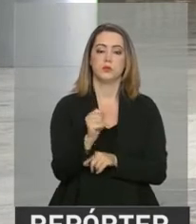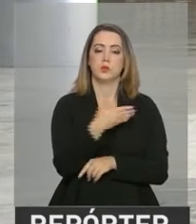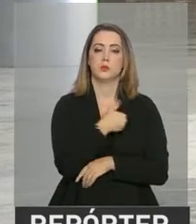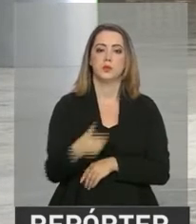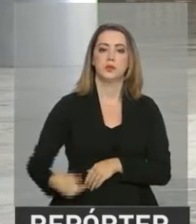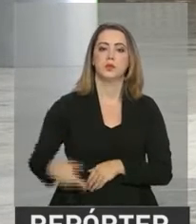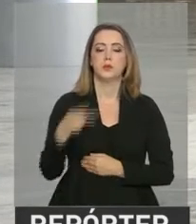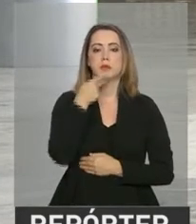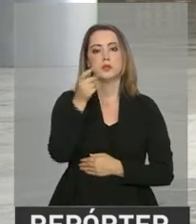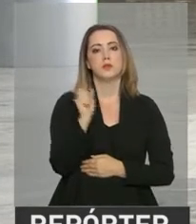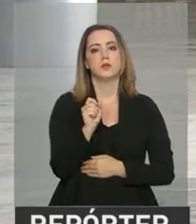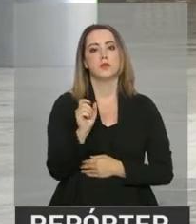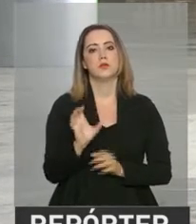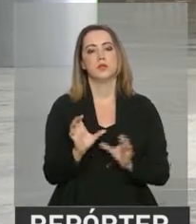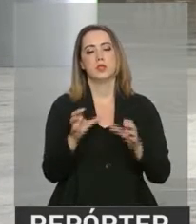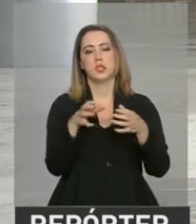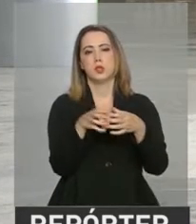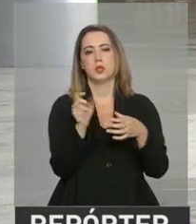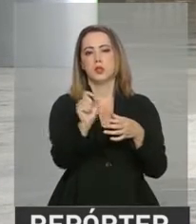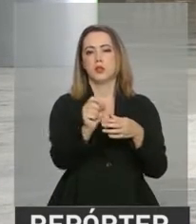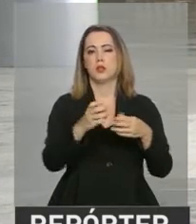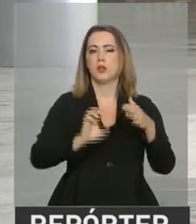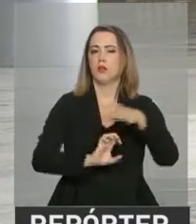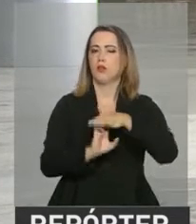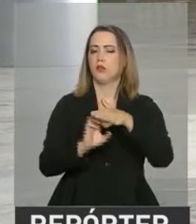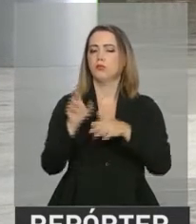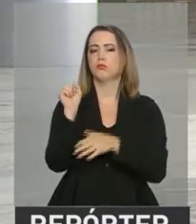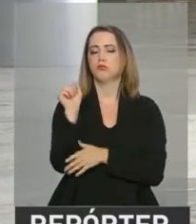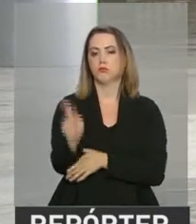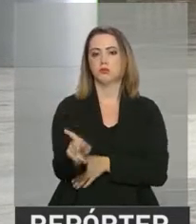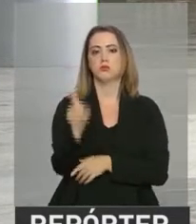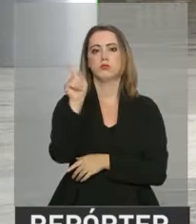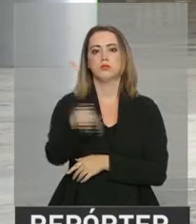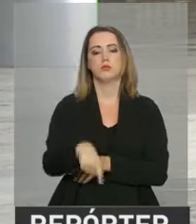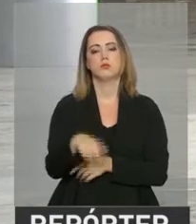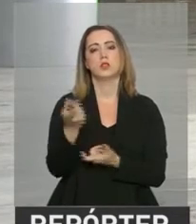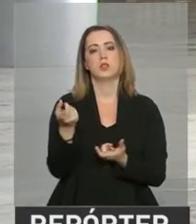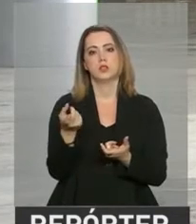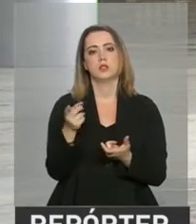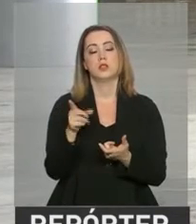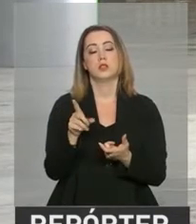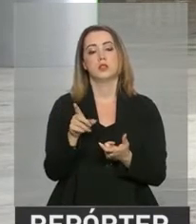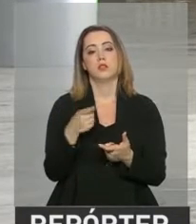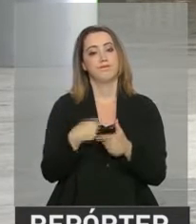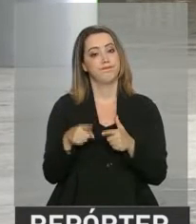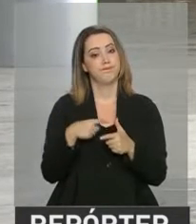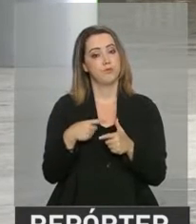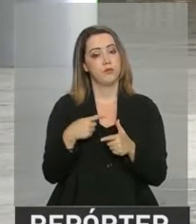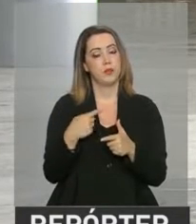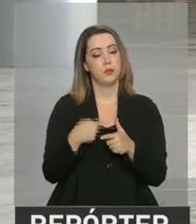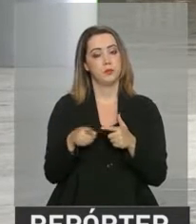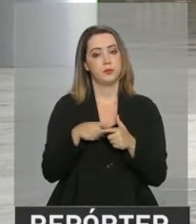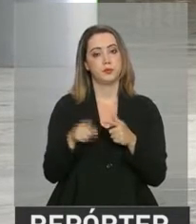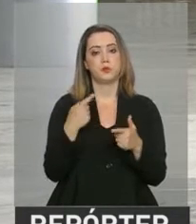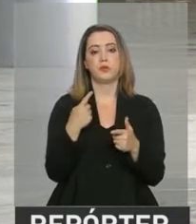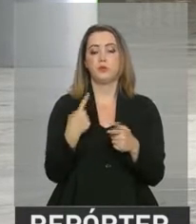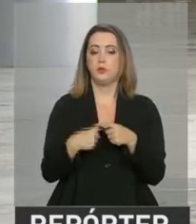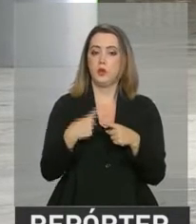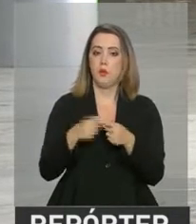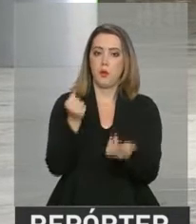diz que o sistema previdenciário brasileiro é deficitário ou seja paga mais benefícios do que arrecada